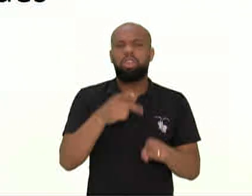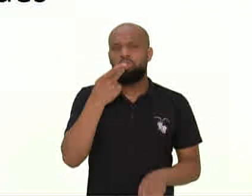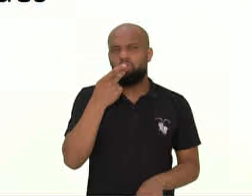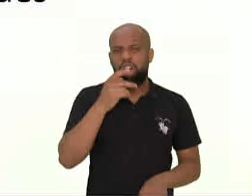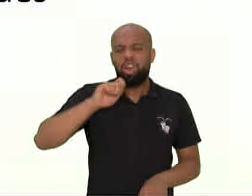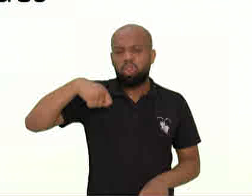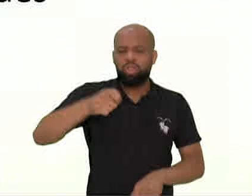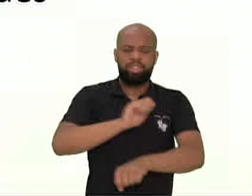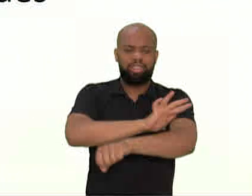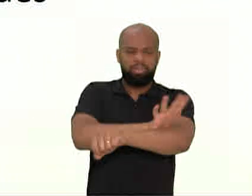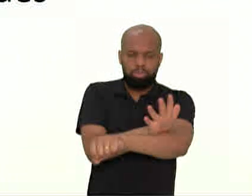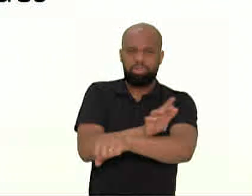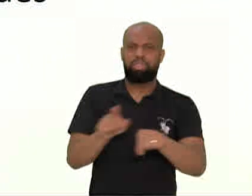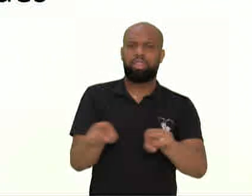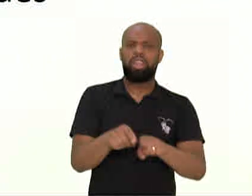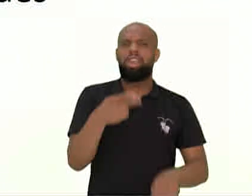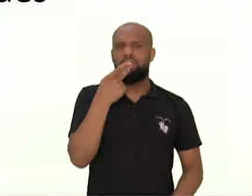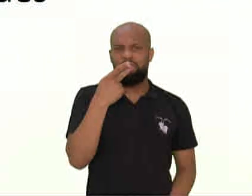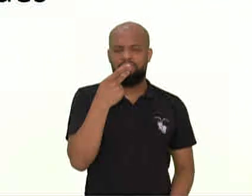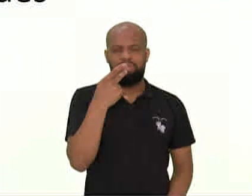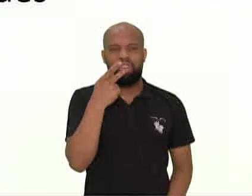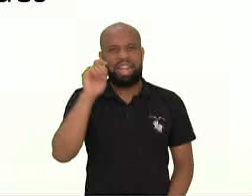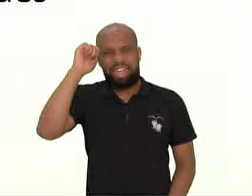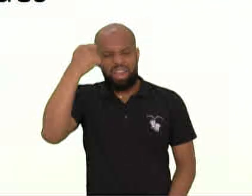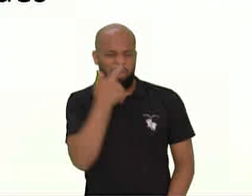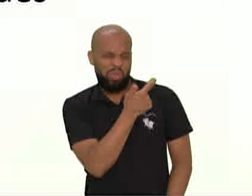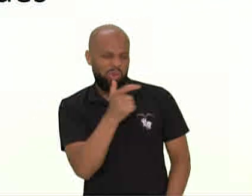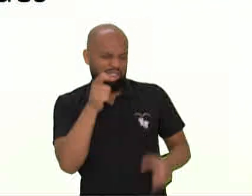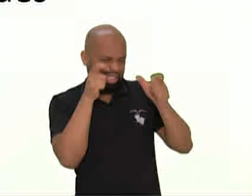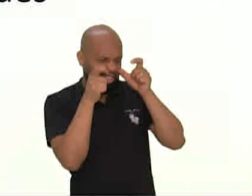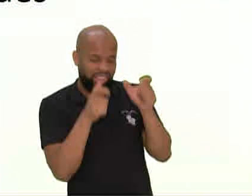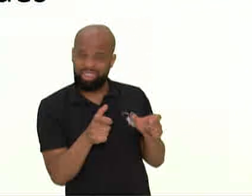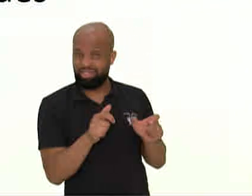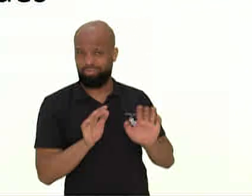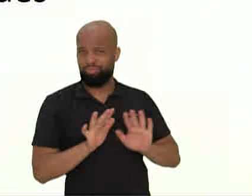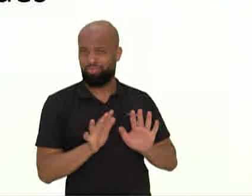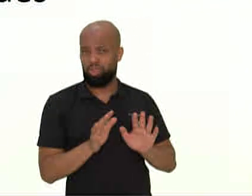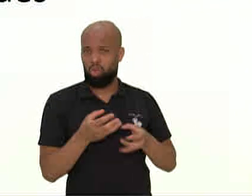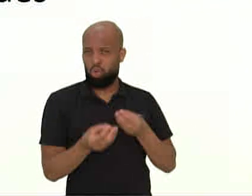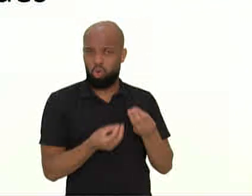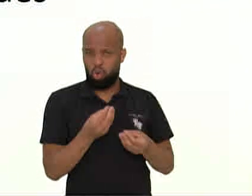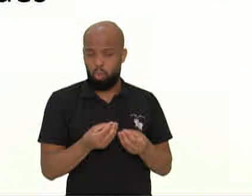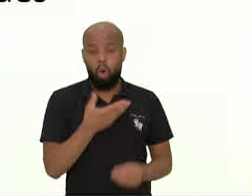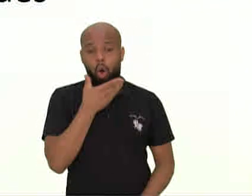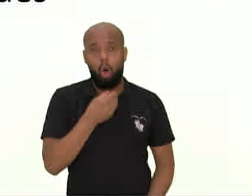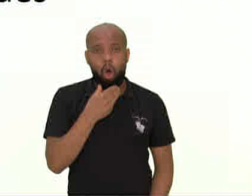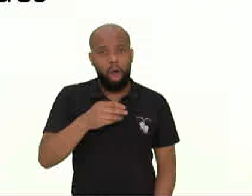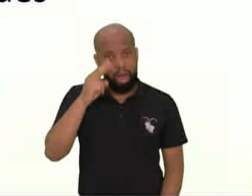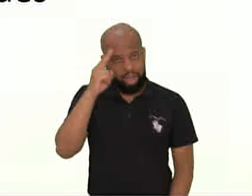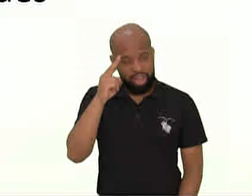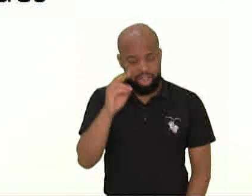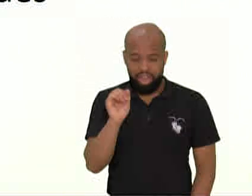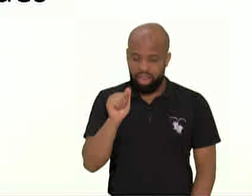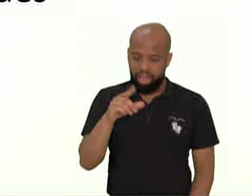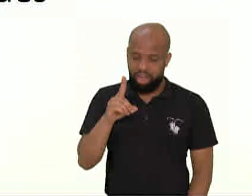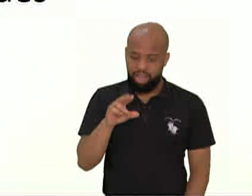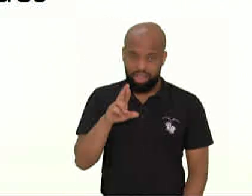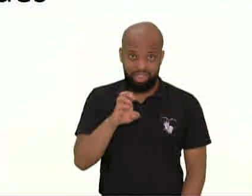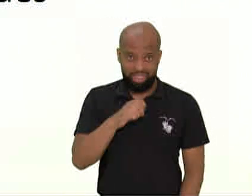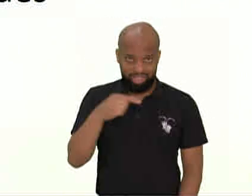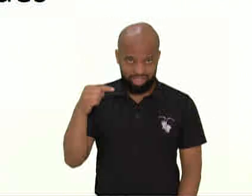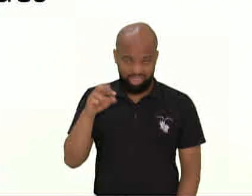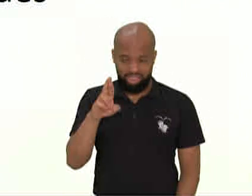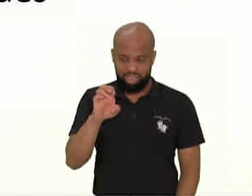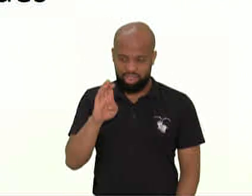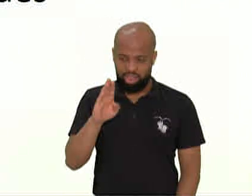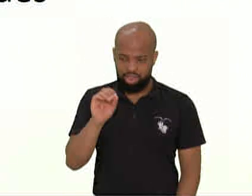desse racismo científico, ele fica falando que o negro não teria interesse. Vamos lembrar que André Rebouças era um engenheiro. Vamos